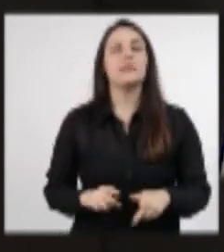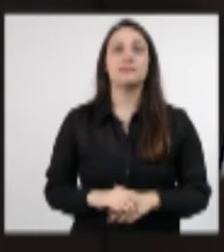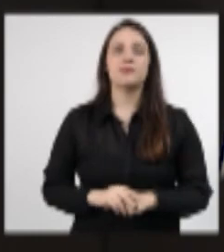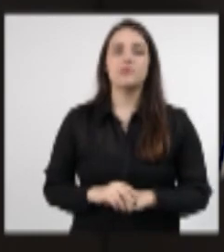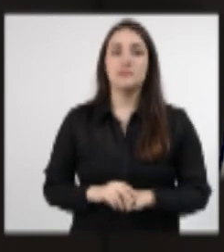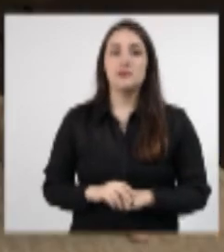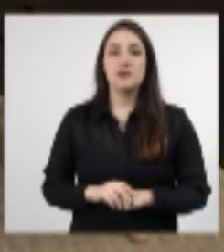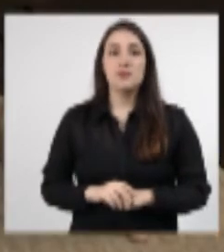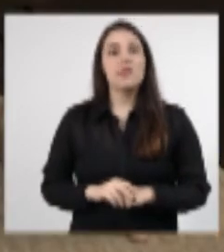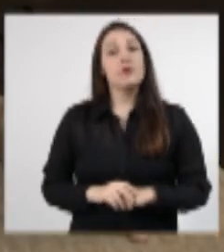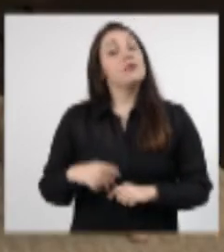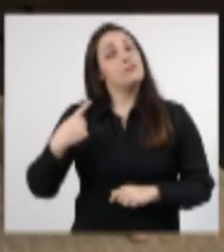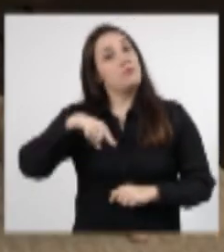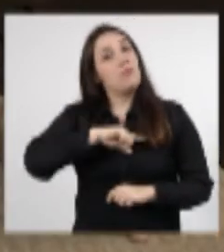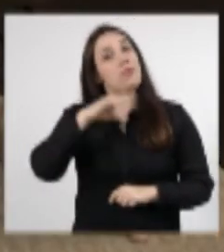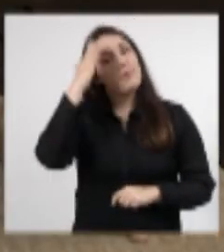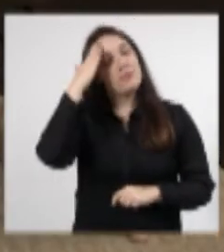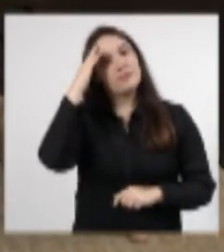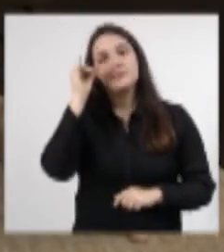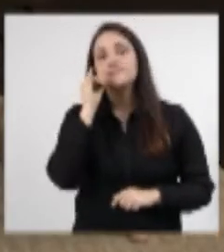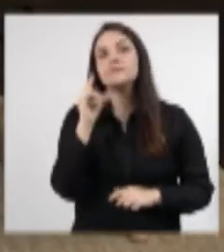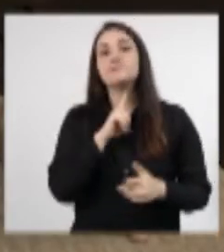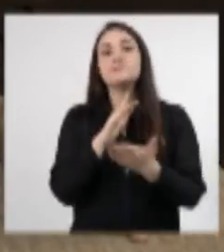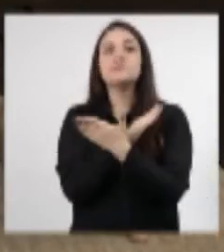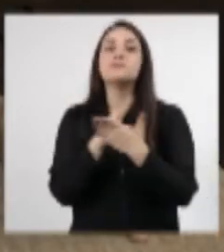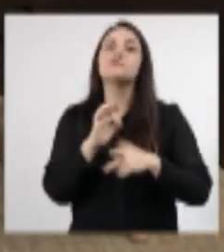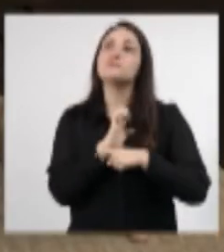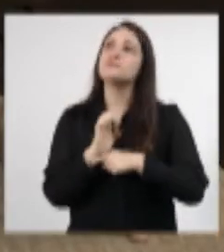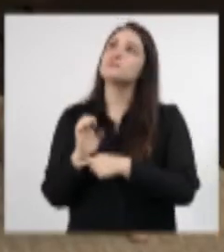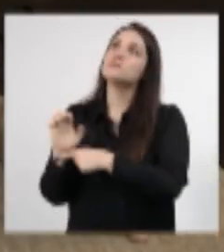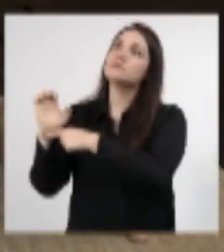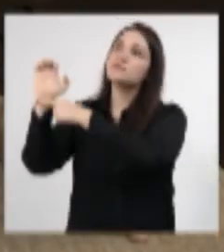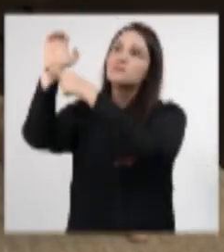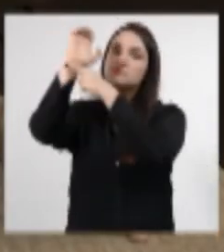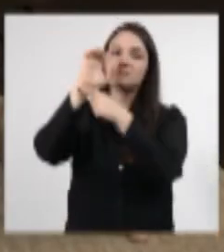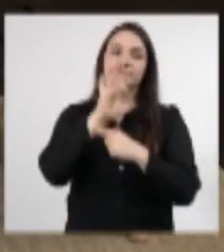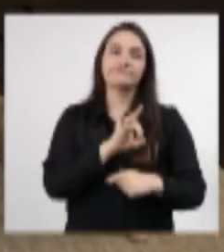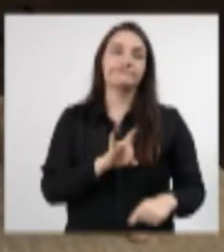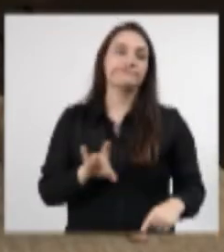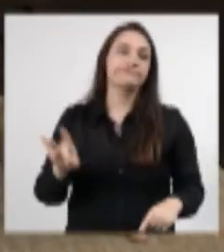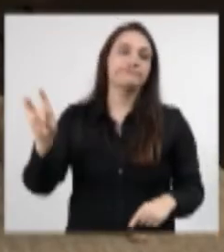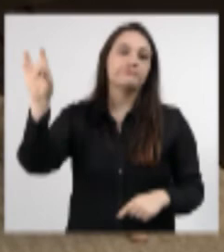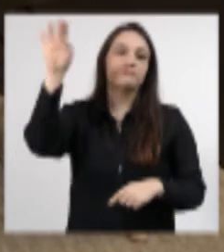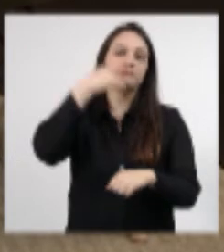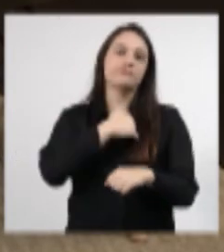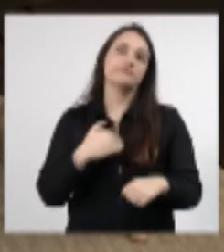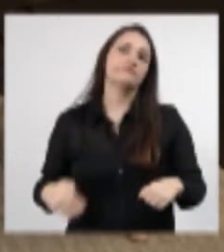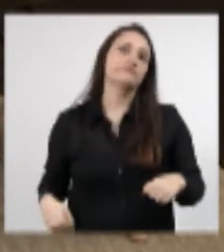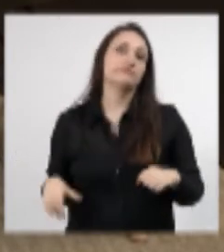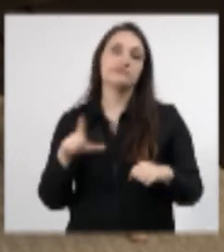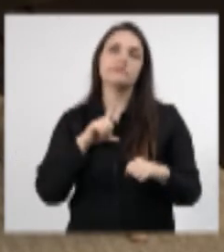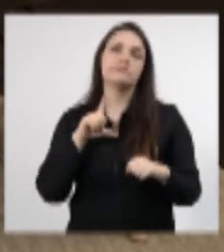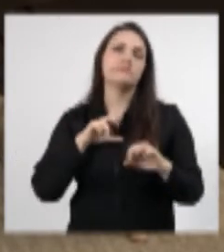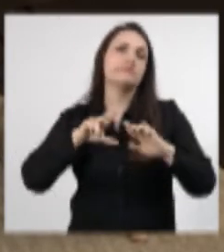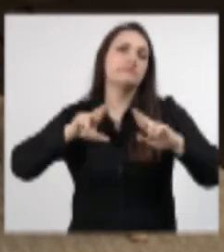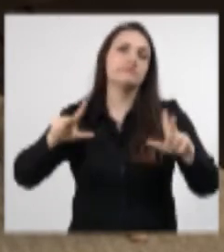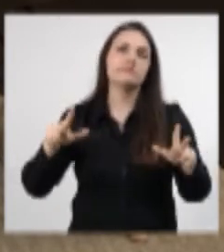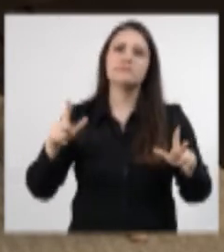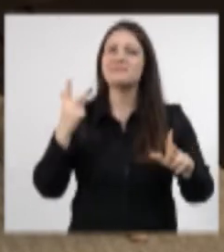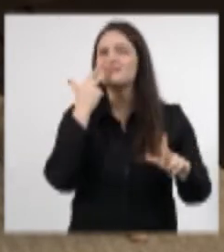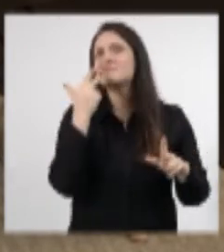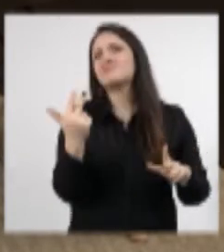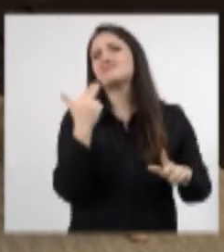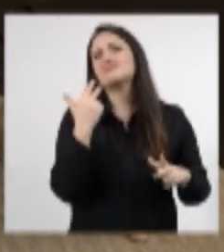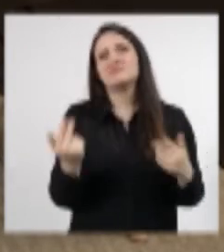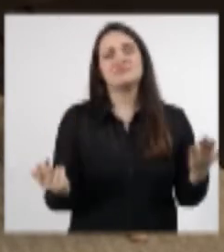população. E a gente sabe, por exemplo, que estados que a cada governo, de acordo com o partido, coloca uma determinada